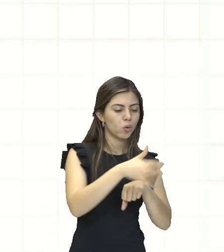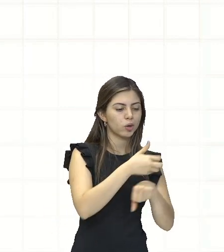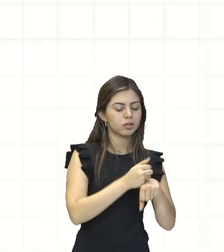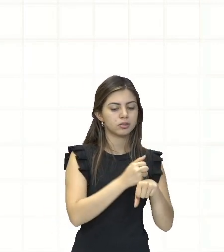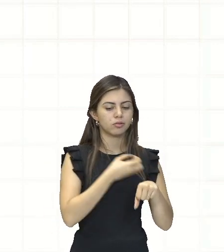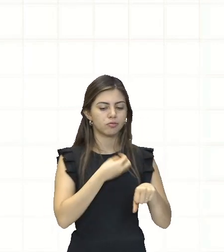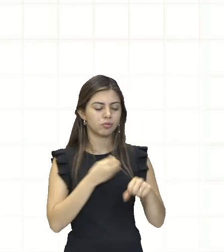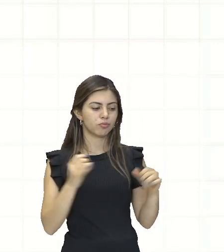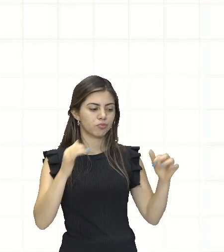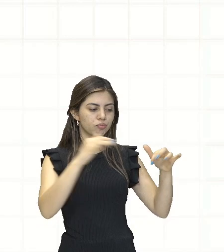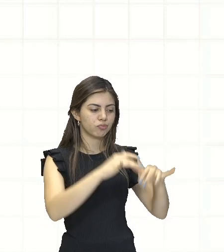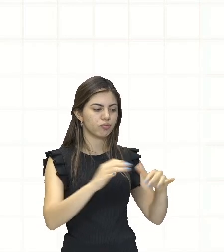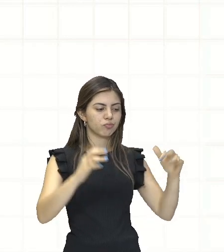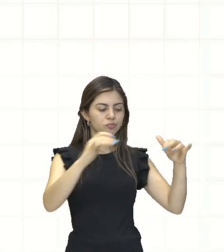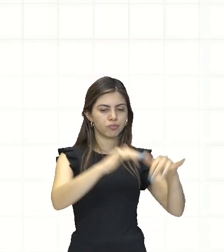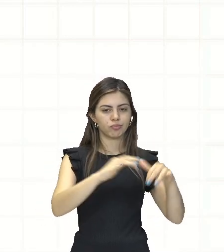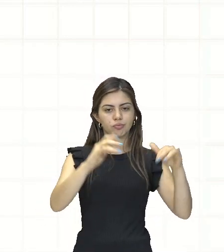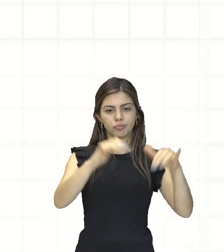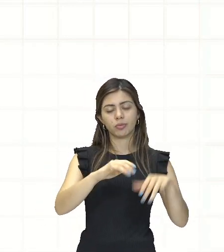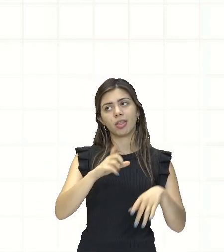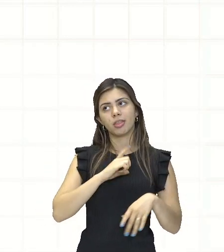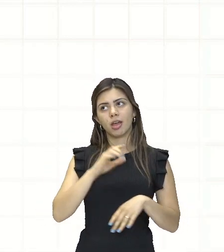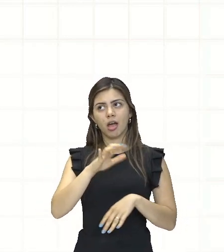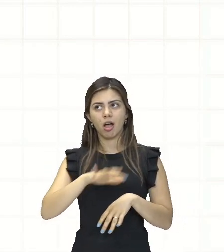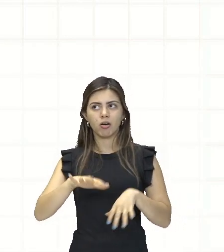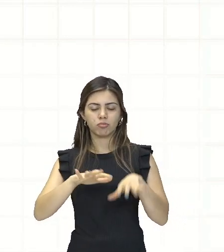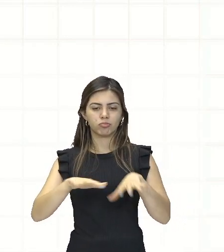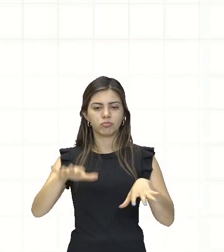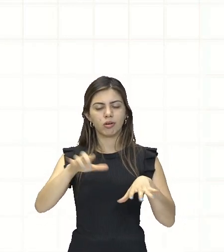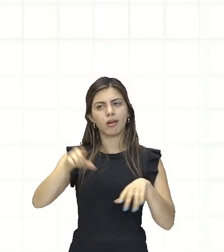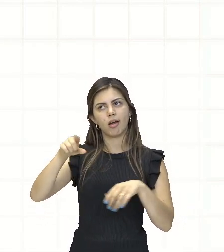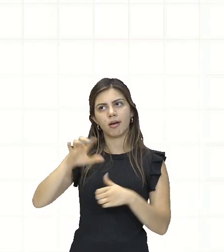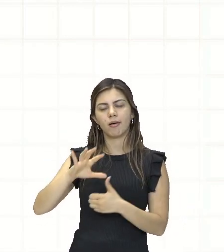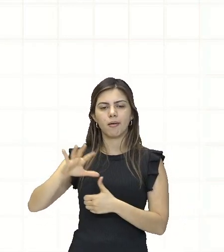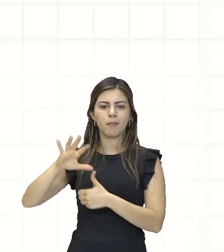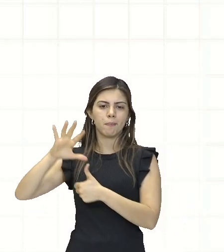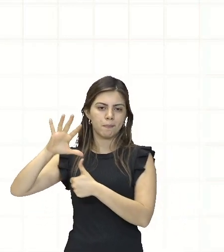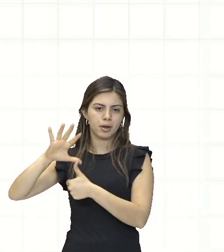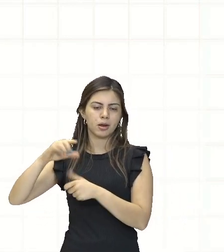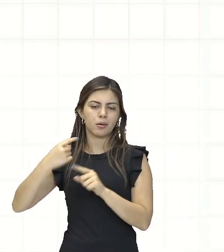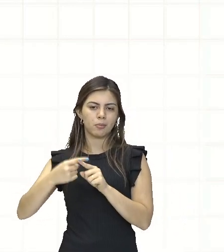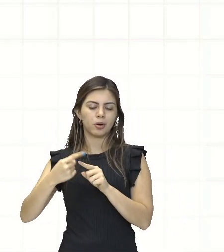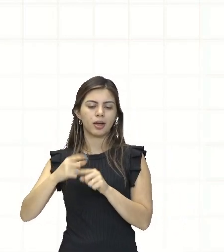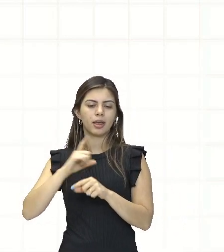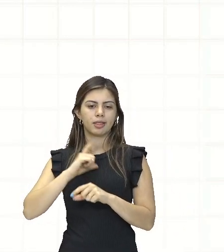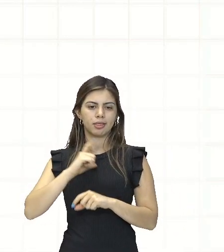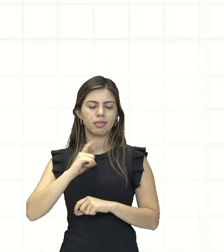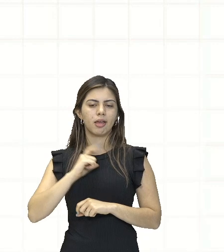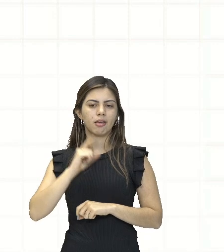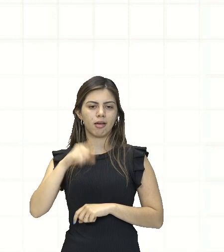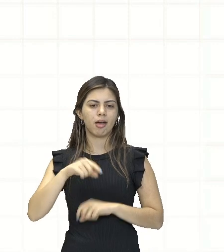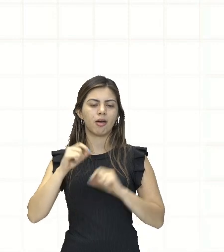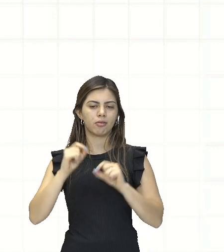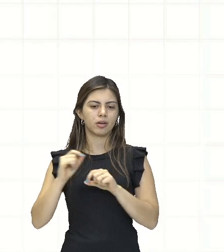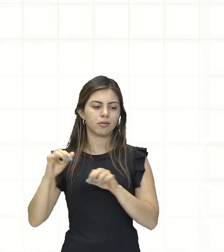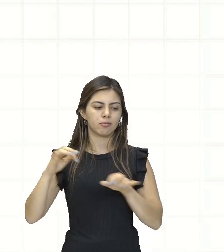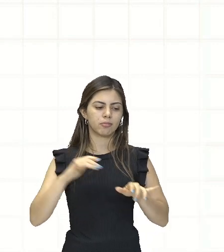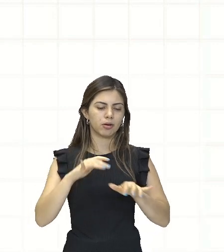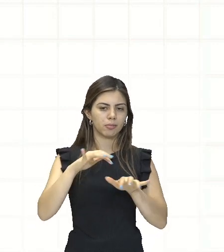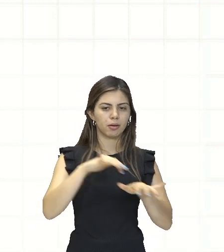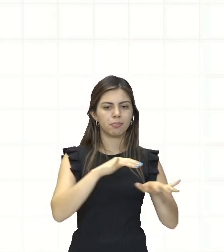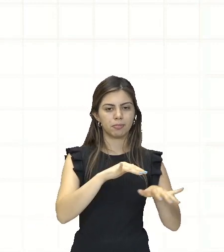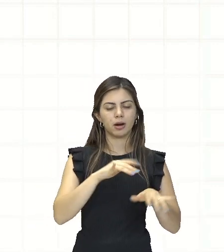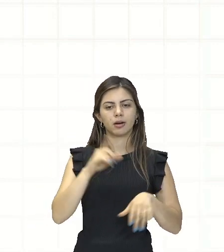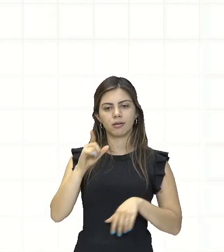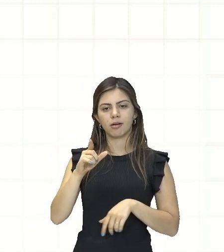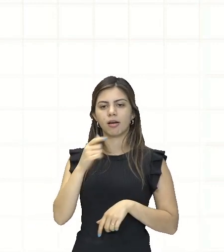em algumas áreas ali da América do Norte por conta da colonização inglesa.